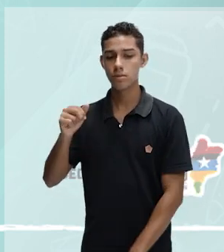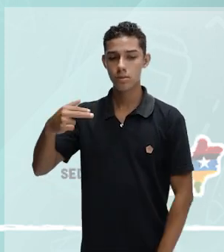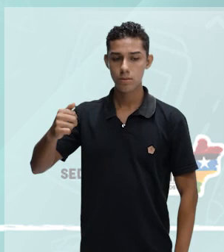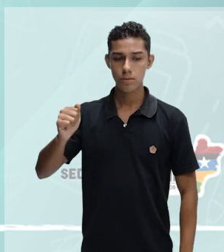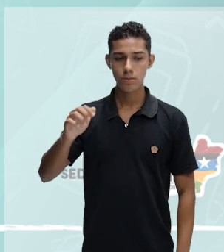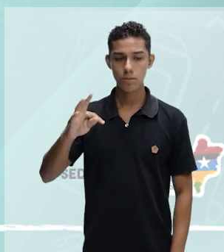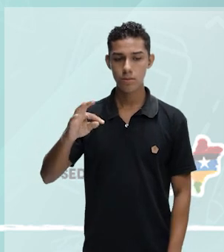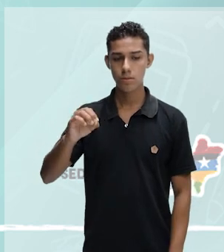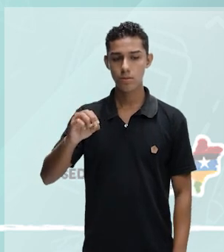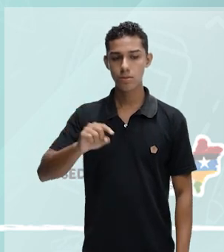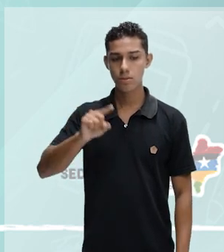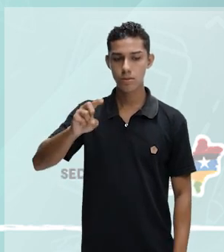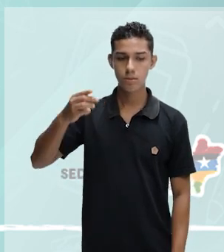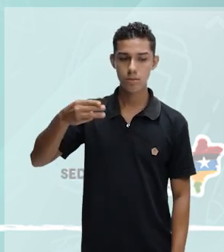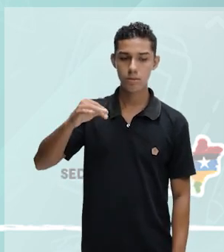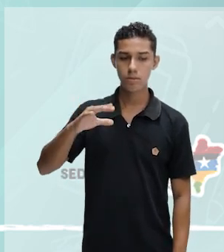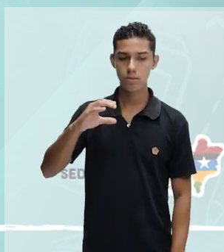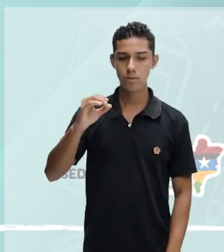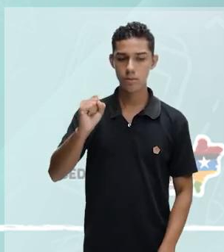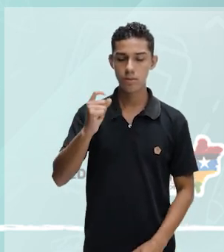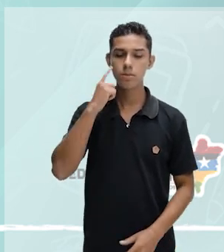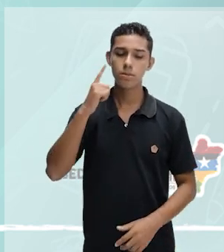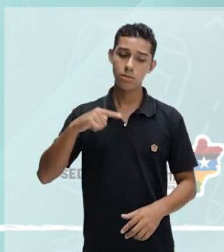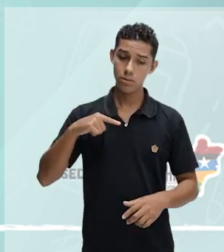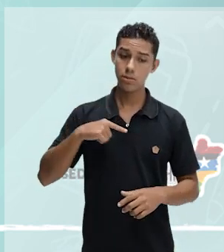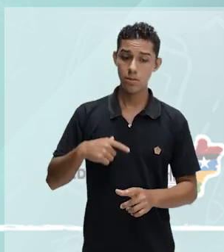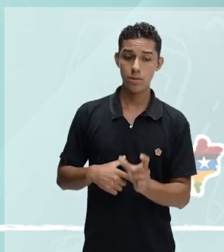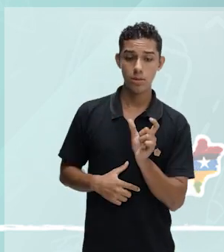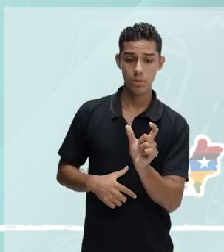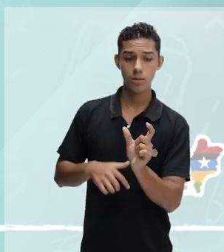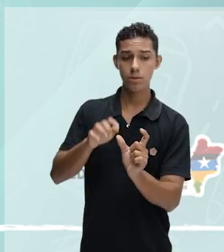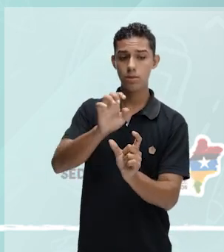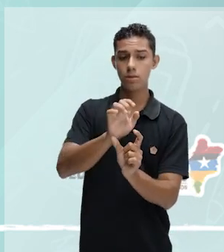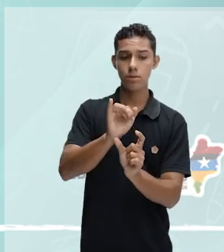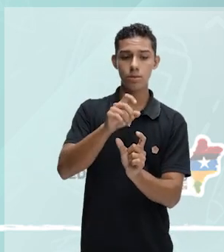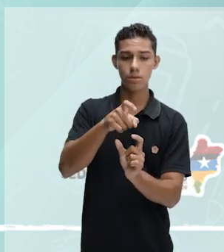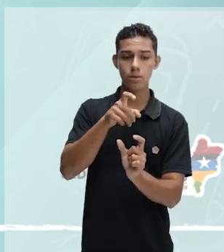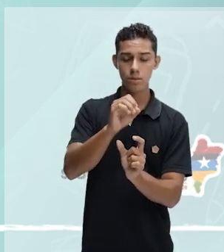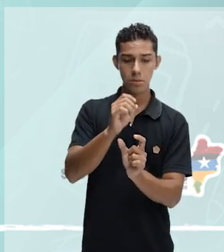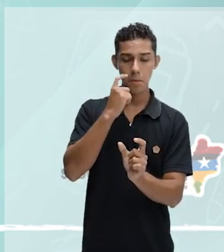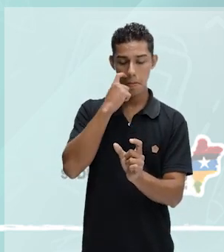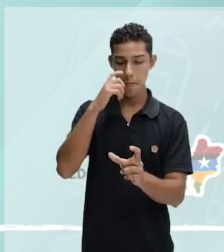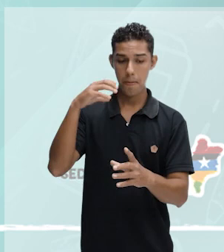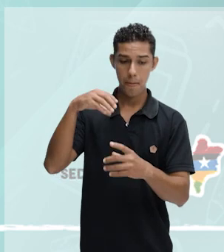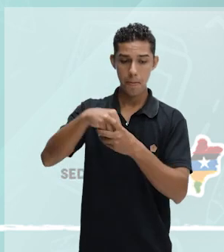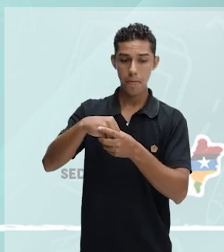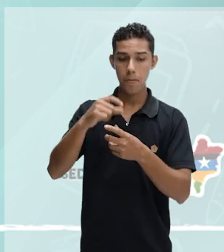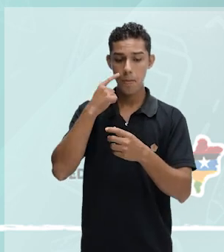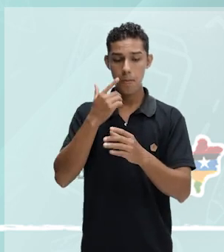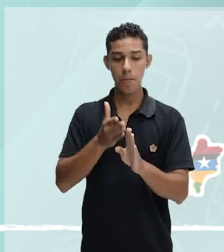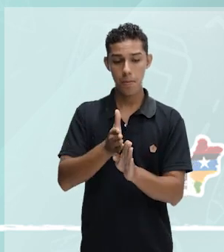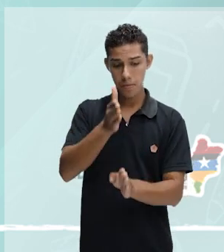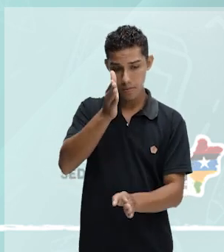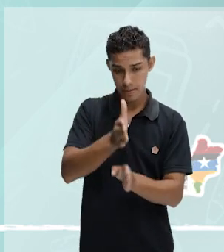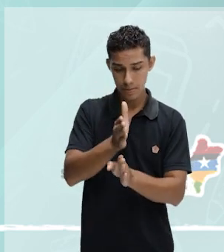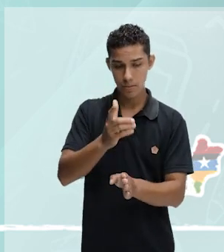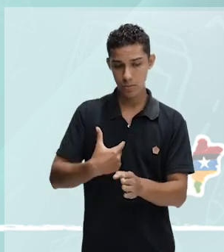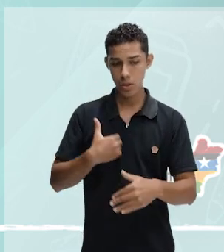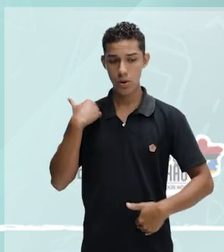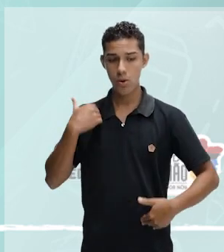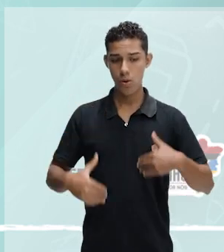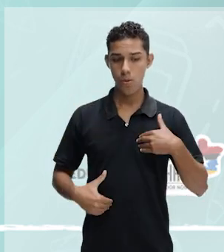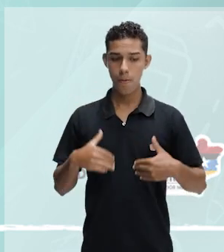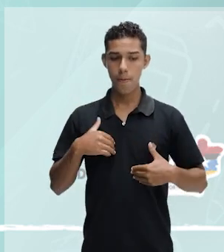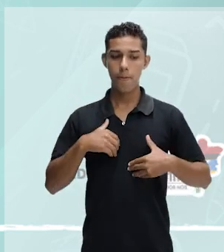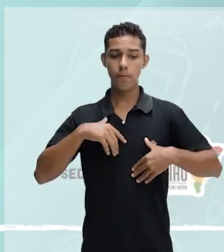planos anatômicos, que existem os eixos, tá certo? O plano e o eixo são dentro de planos e dentro de eixos que o corpo